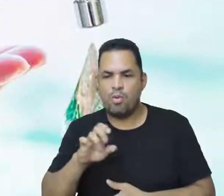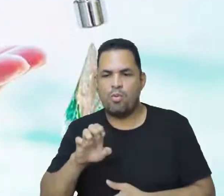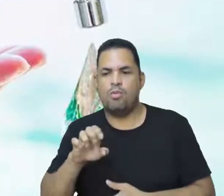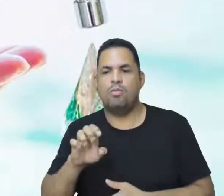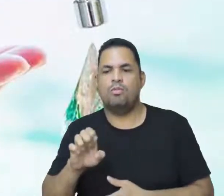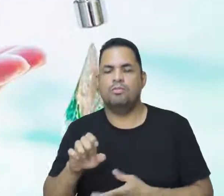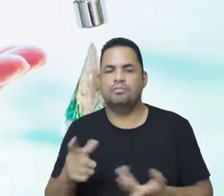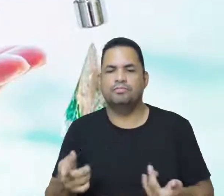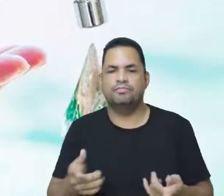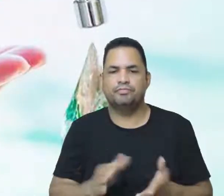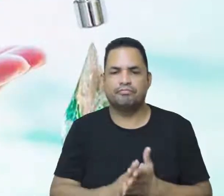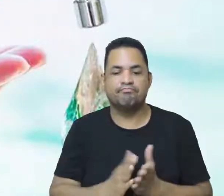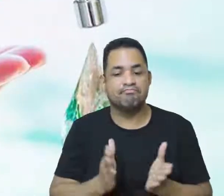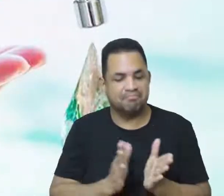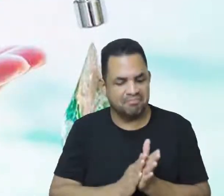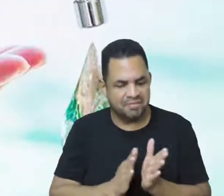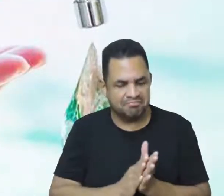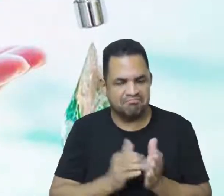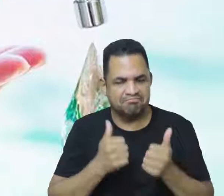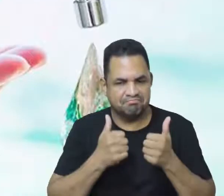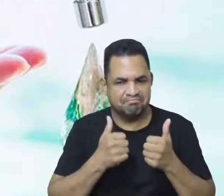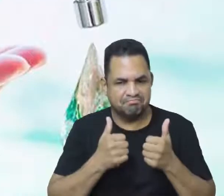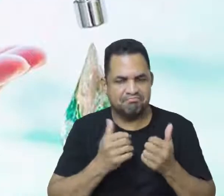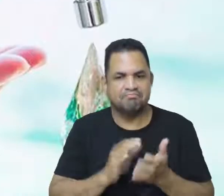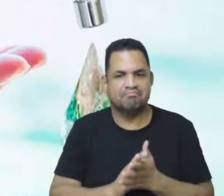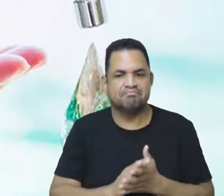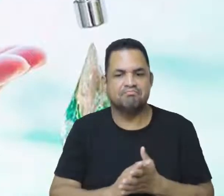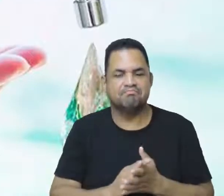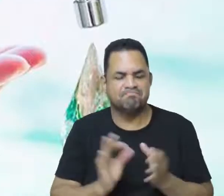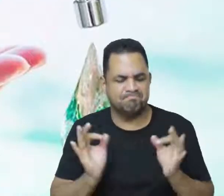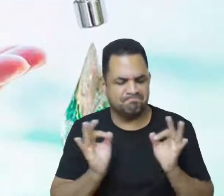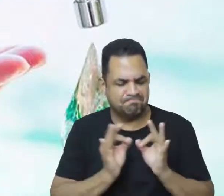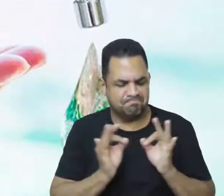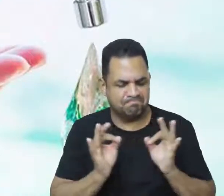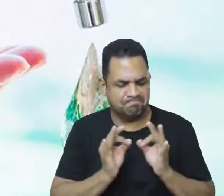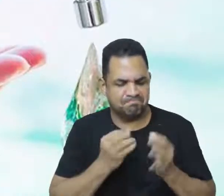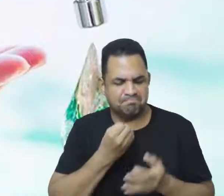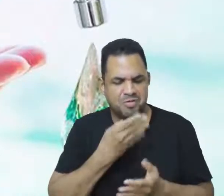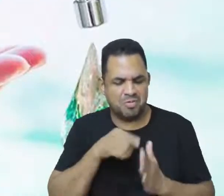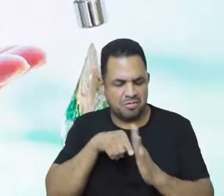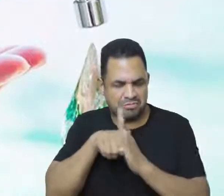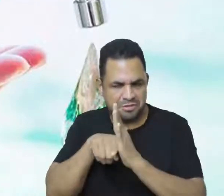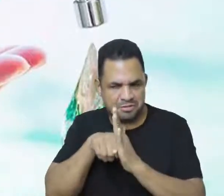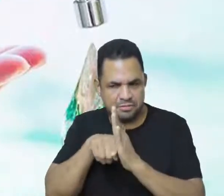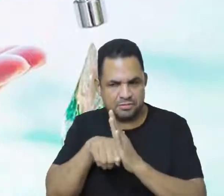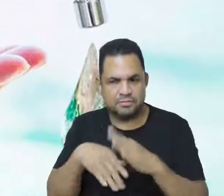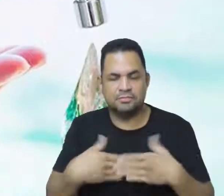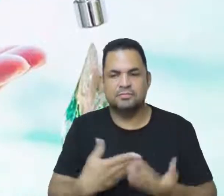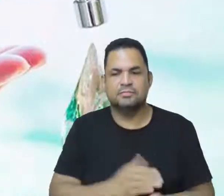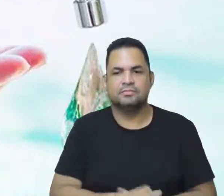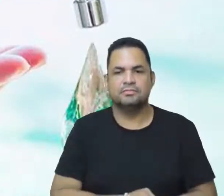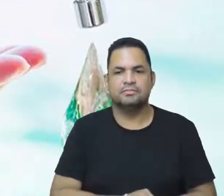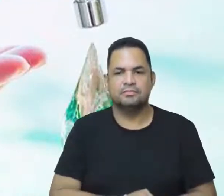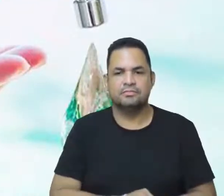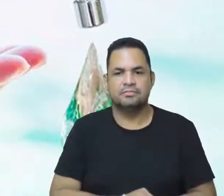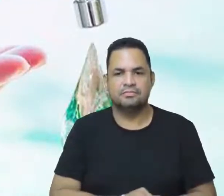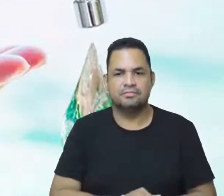parabéns, parabéns, tá? É uma ótima pesquisa, ok? Ó,